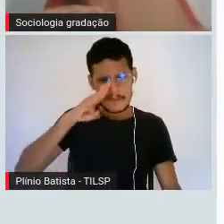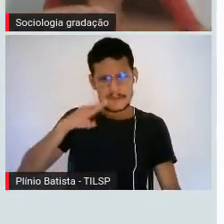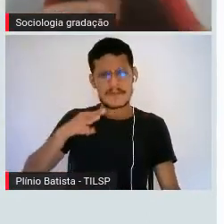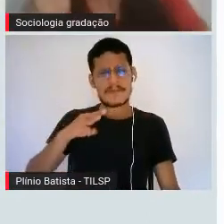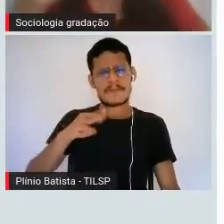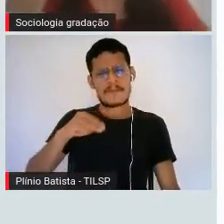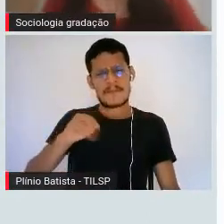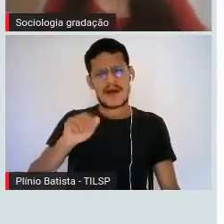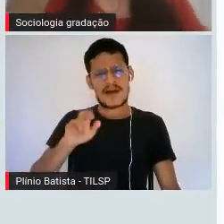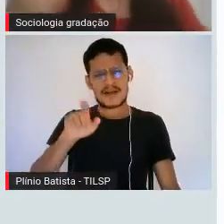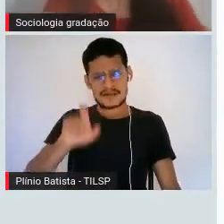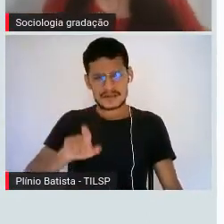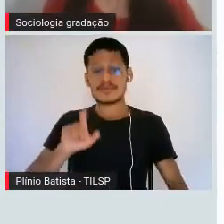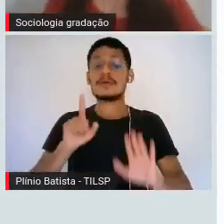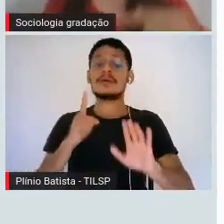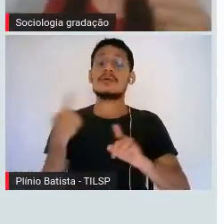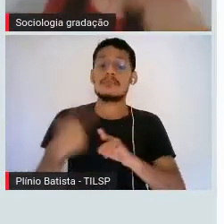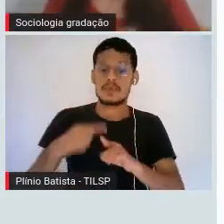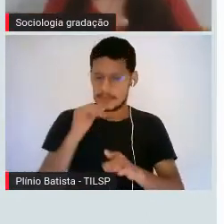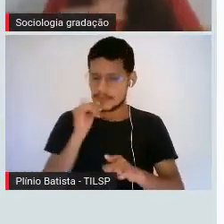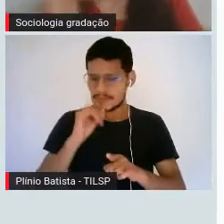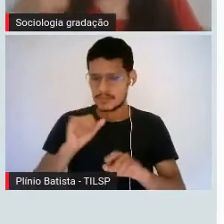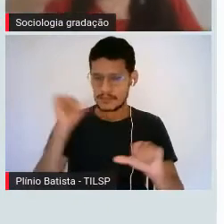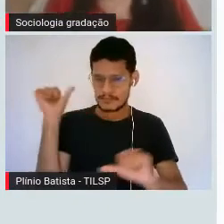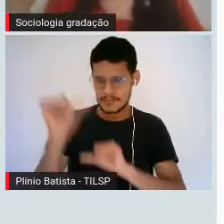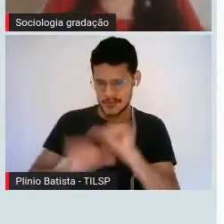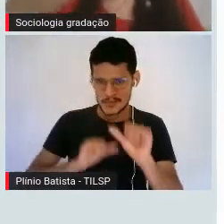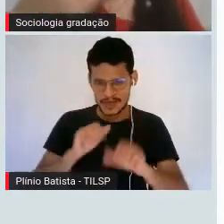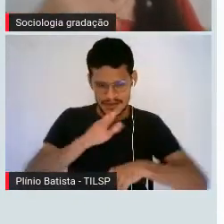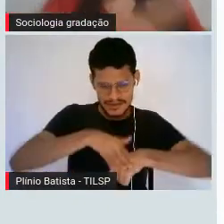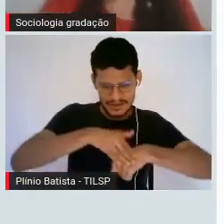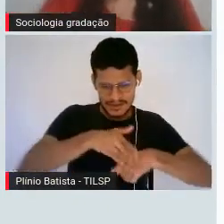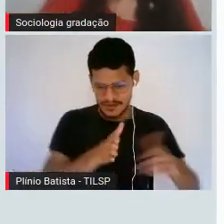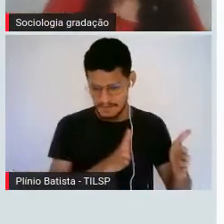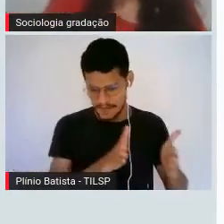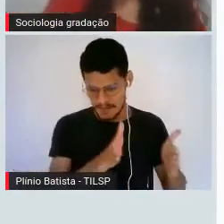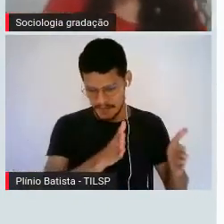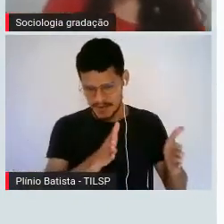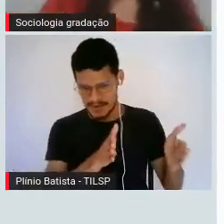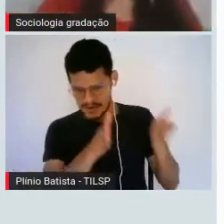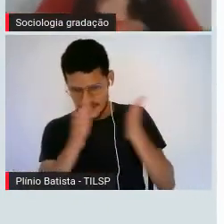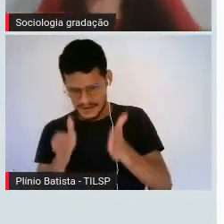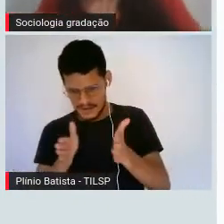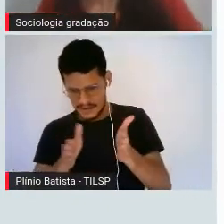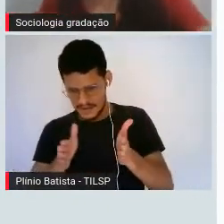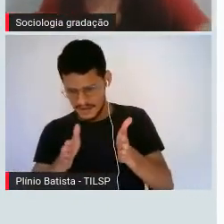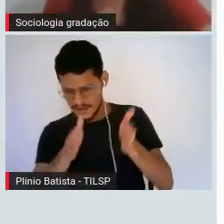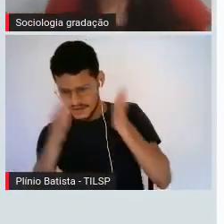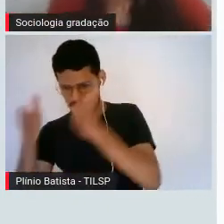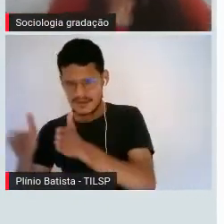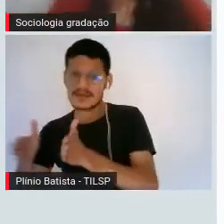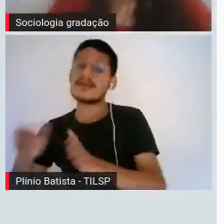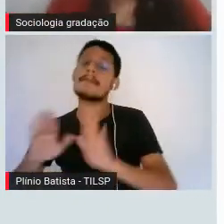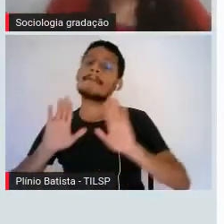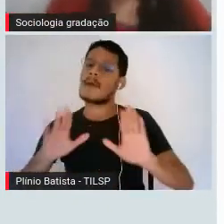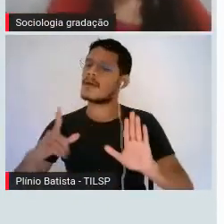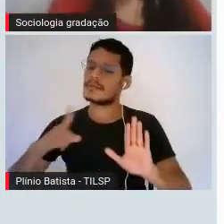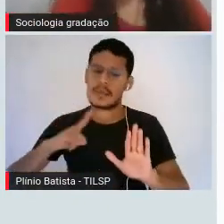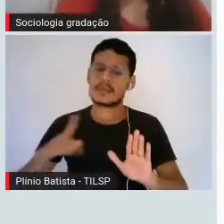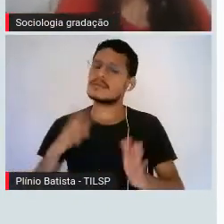muda-se os períodos, mas sempre há uma classe sempre dominante e sempre